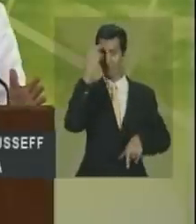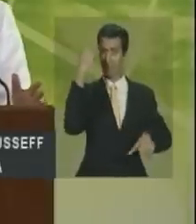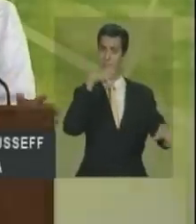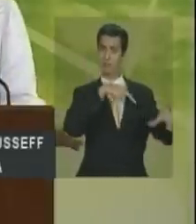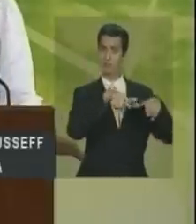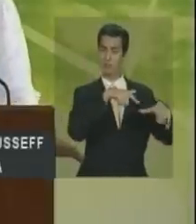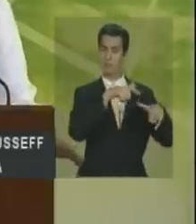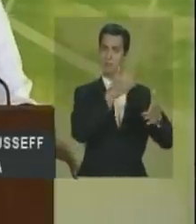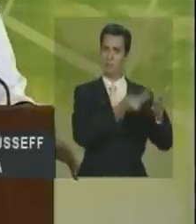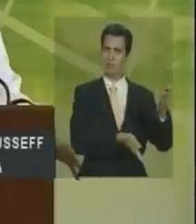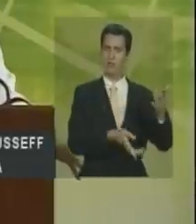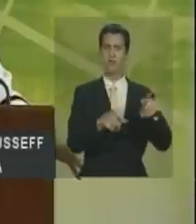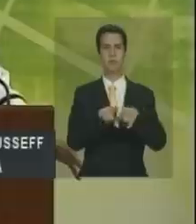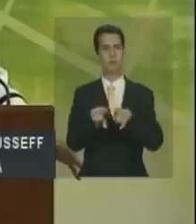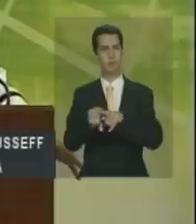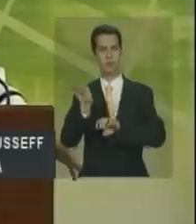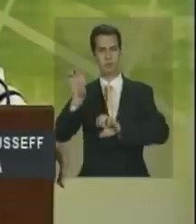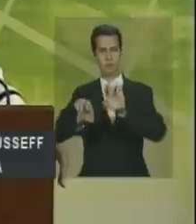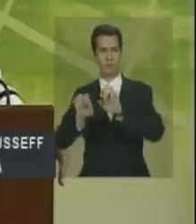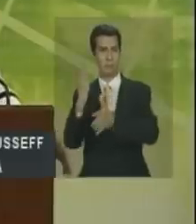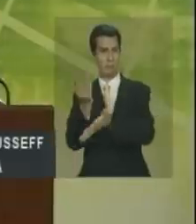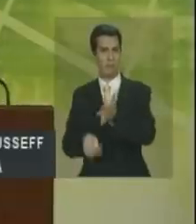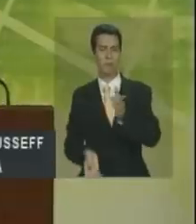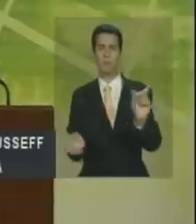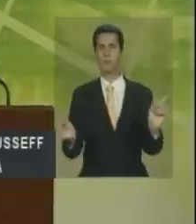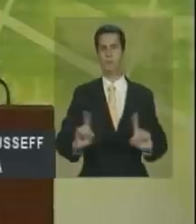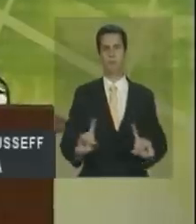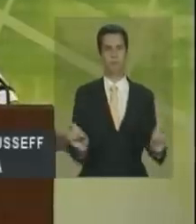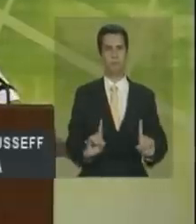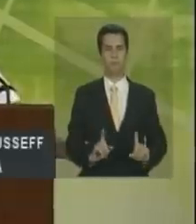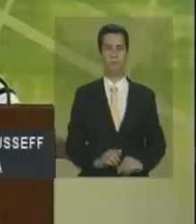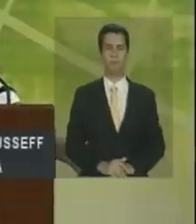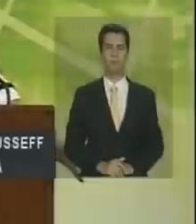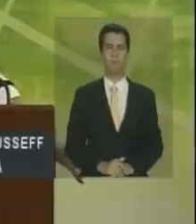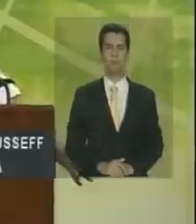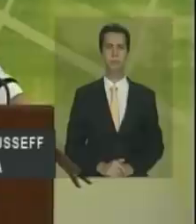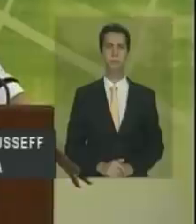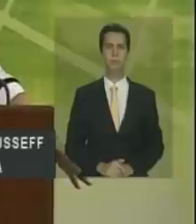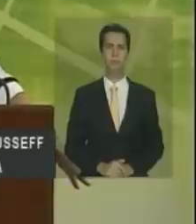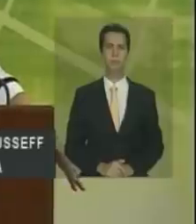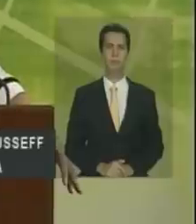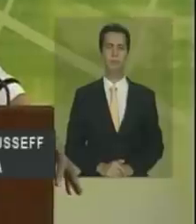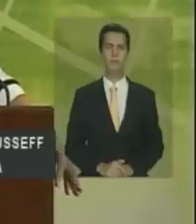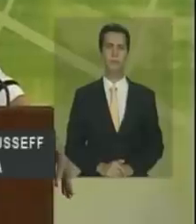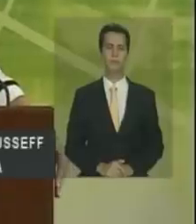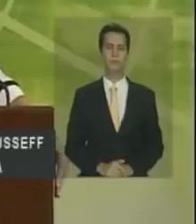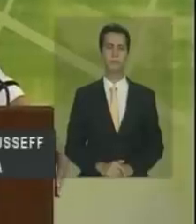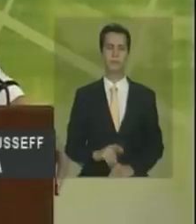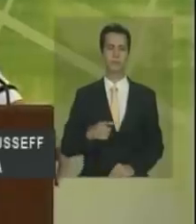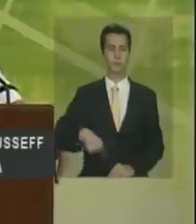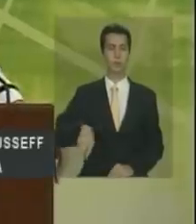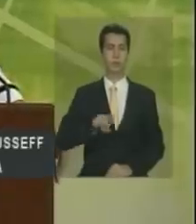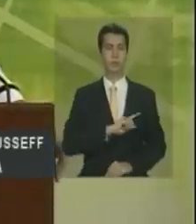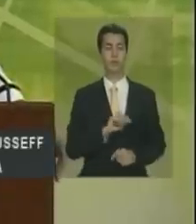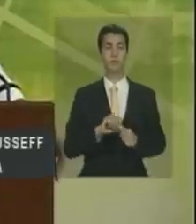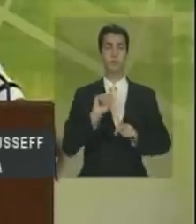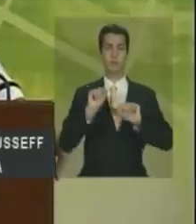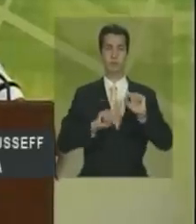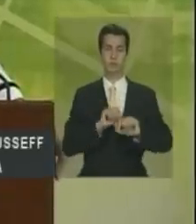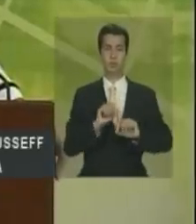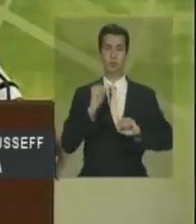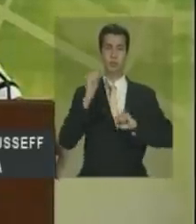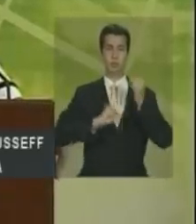ao empresário e ao trabalhador. Nós não estamos apenas reduzindo o custo de produção de